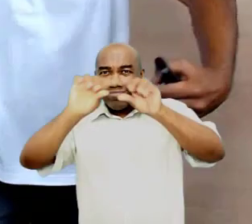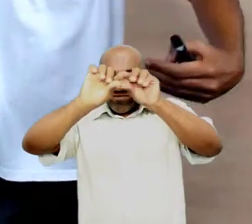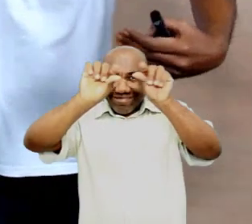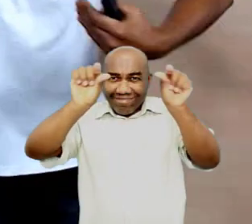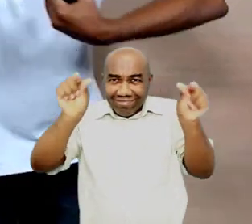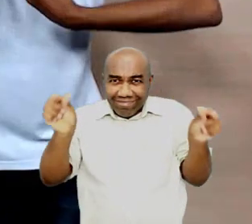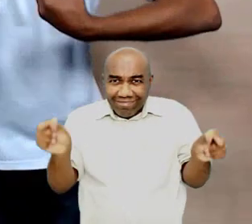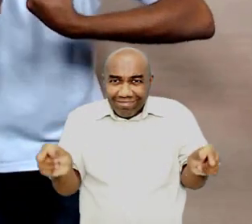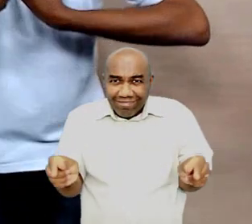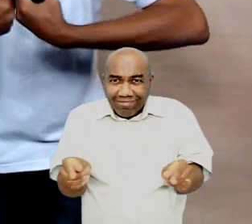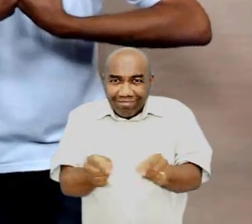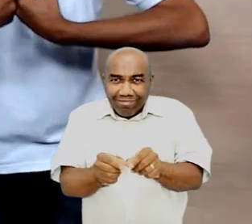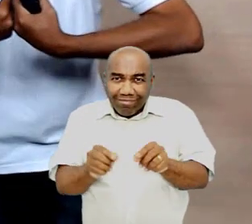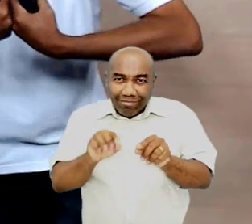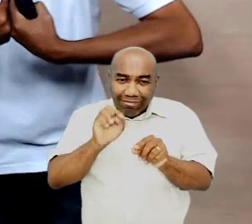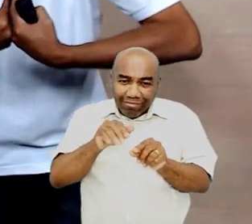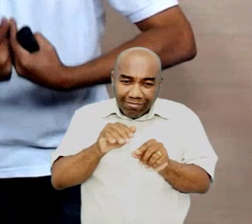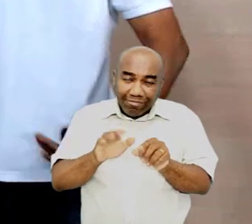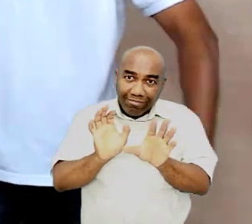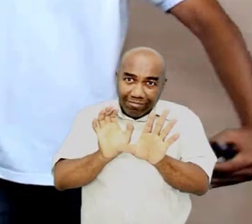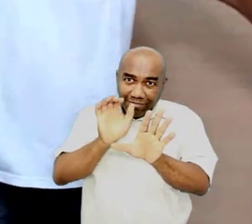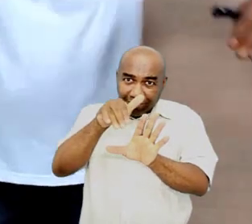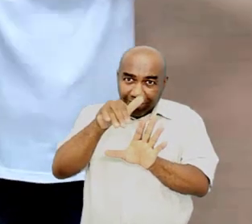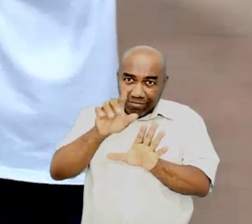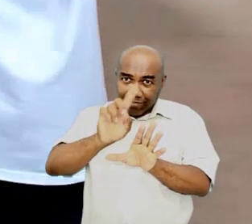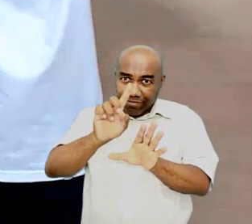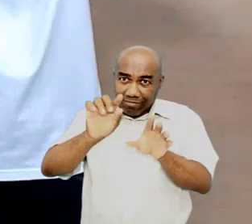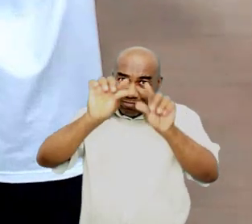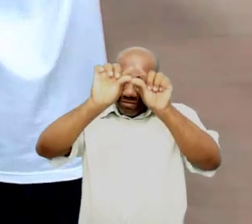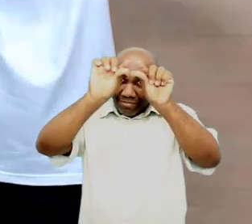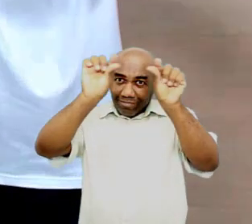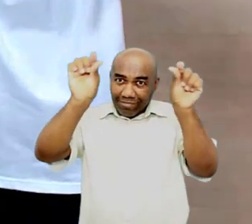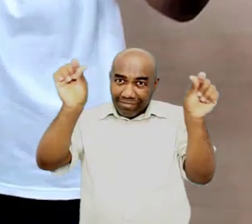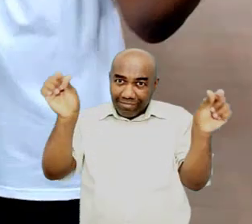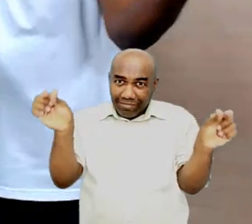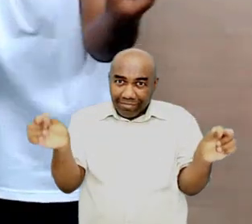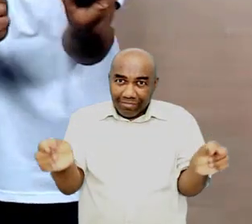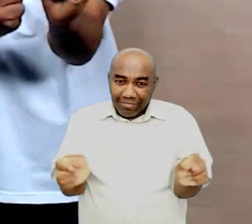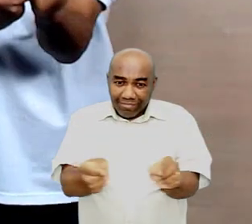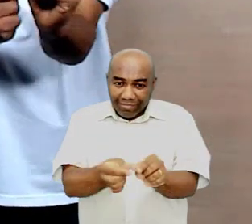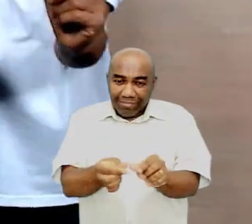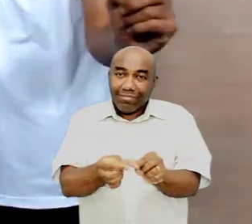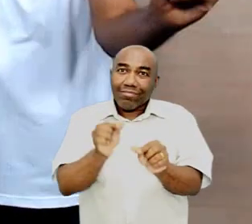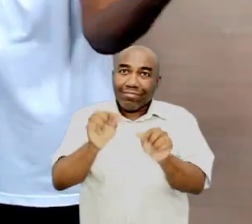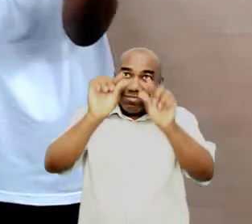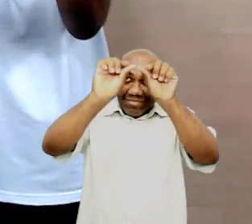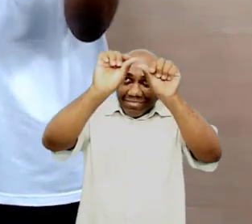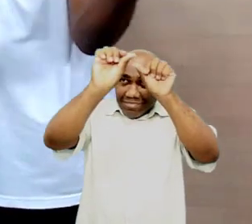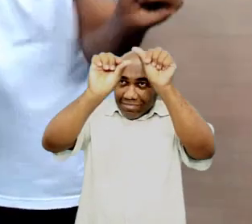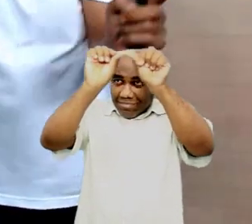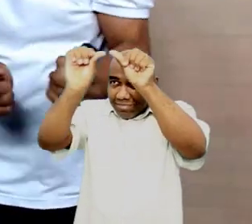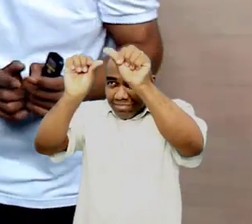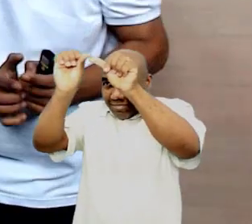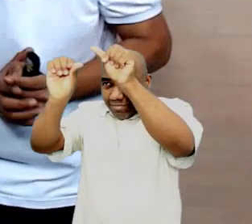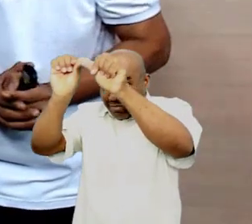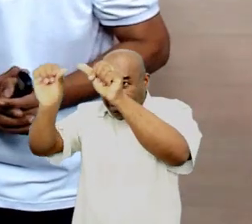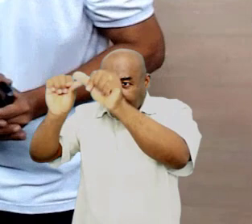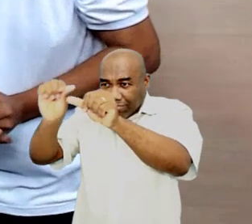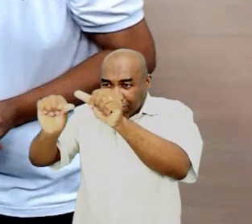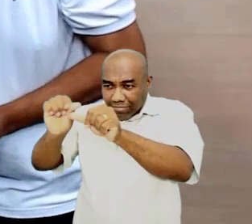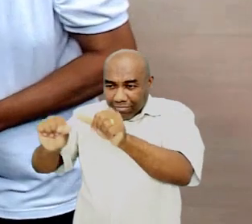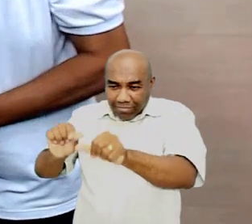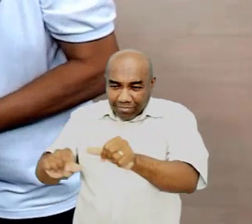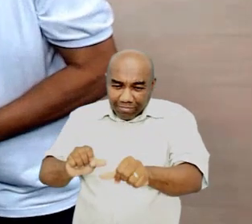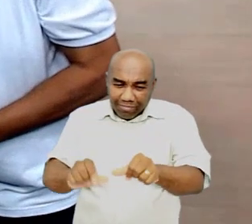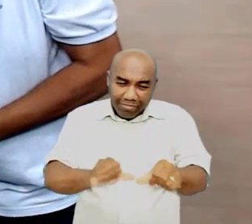não ocorrem dentro do vírus. Ocorre na onde? Ocorre nas proteínas que ficam